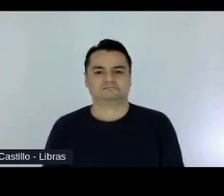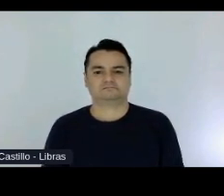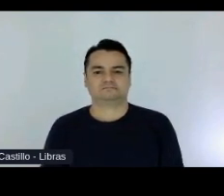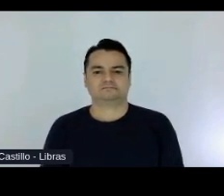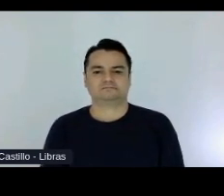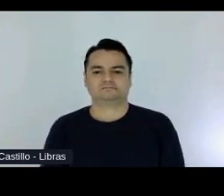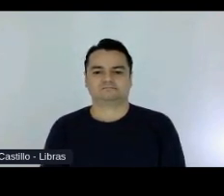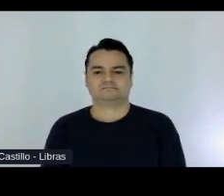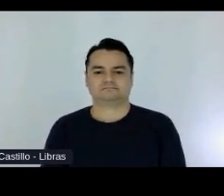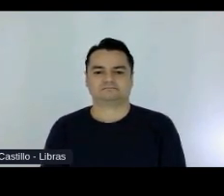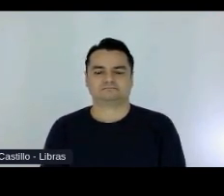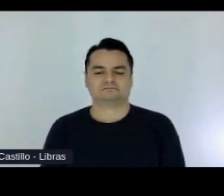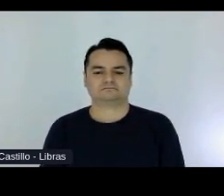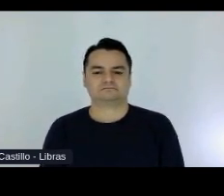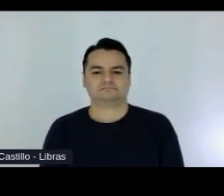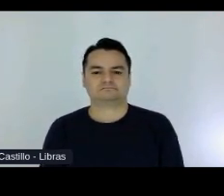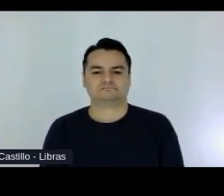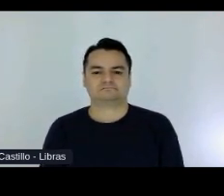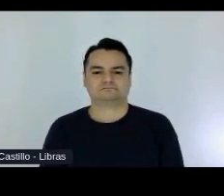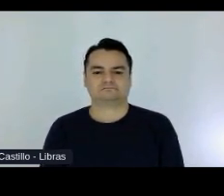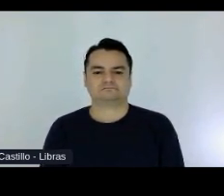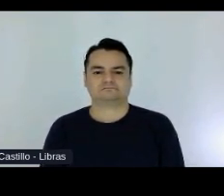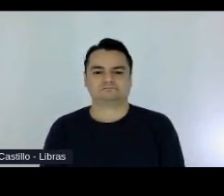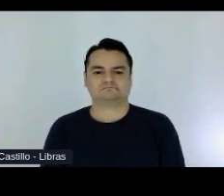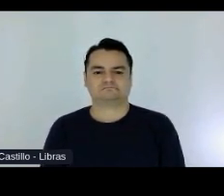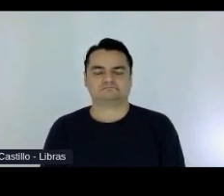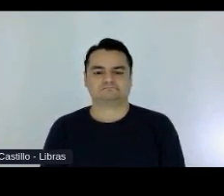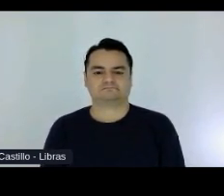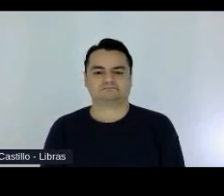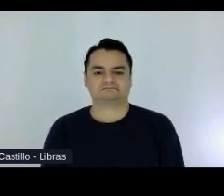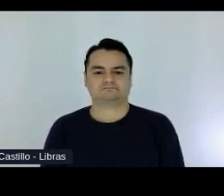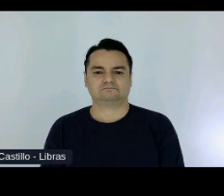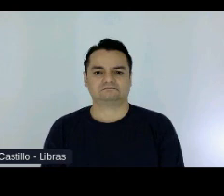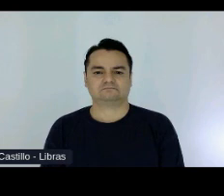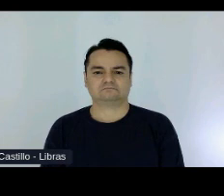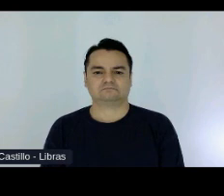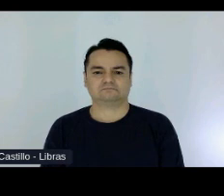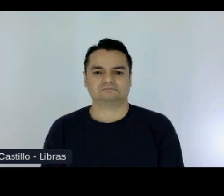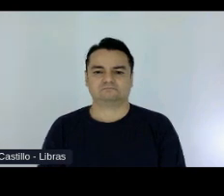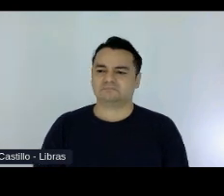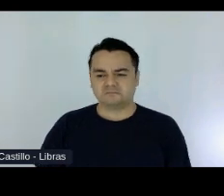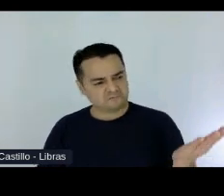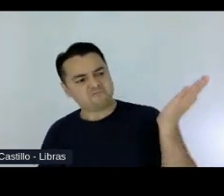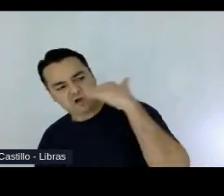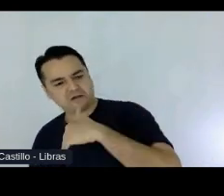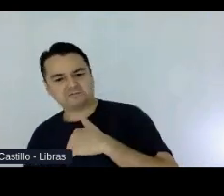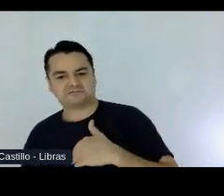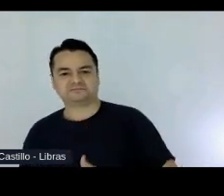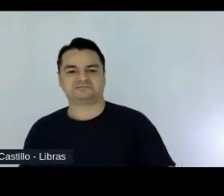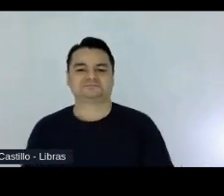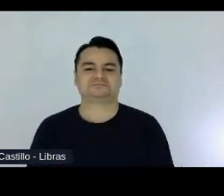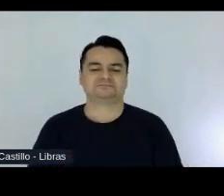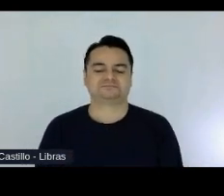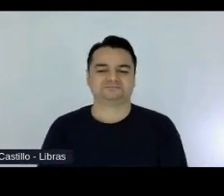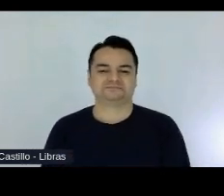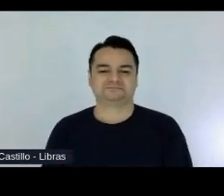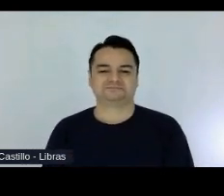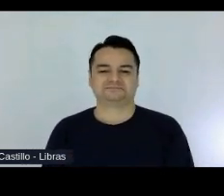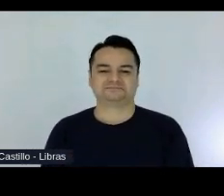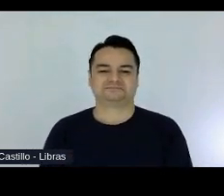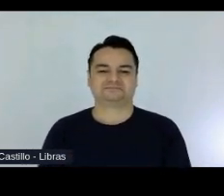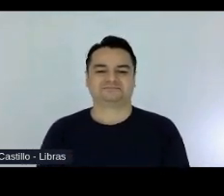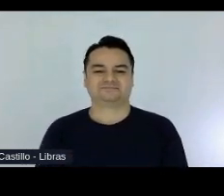Well, I should have seen this coming. Come on. Don't know why I'm